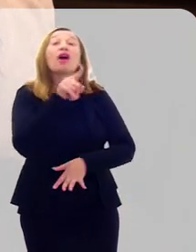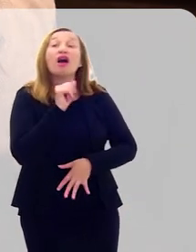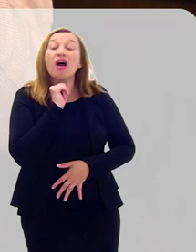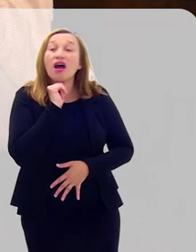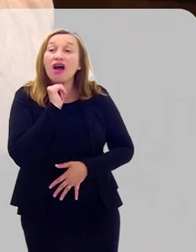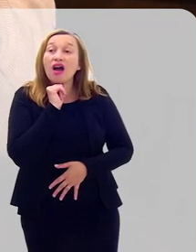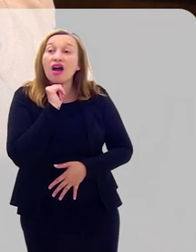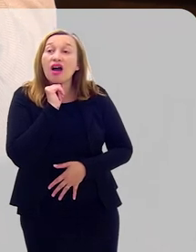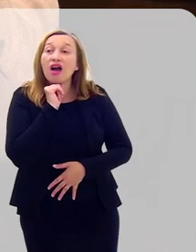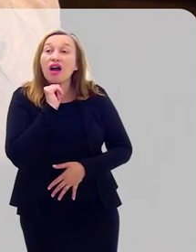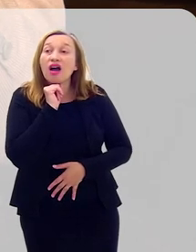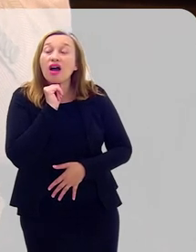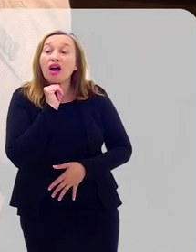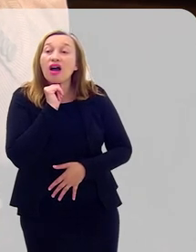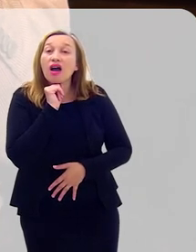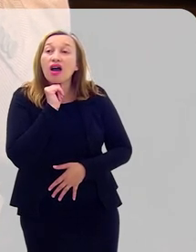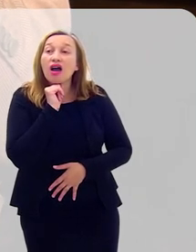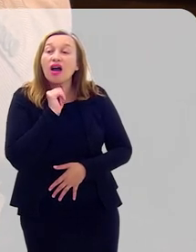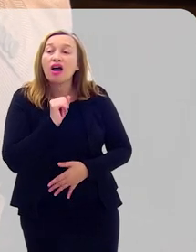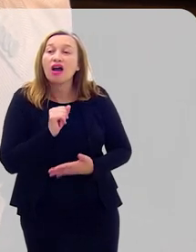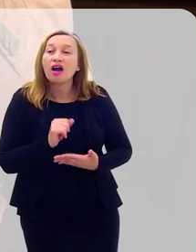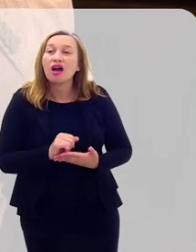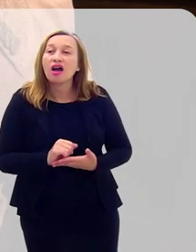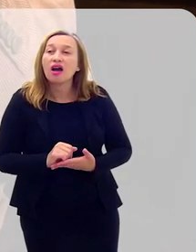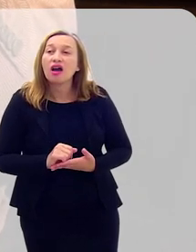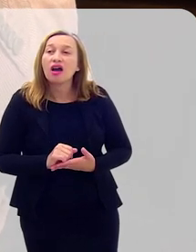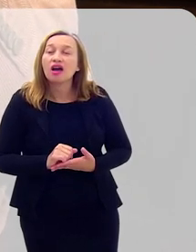O que aconteceu lá com ele lá?